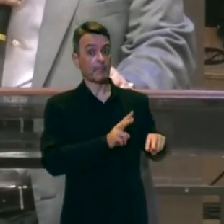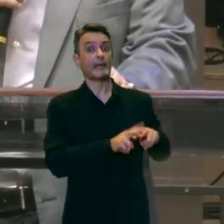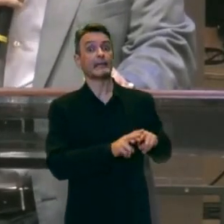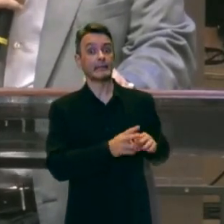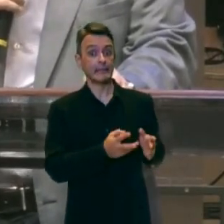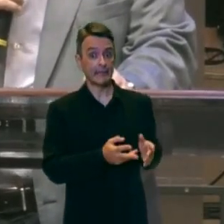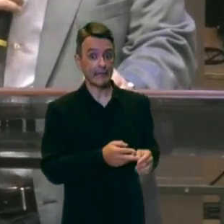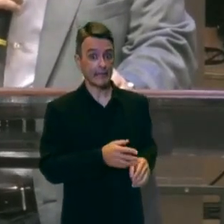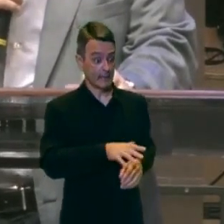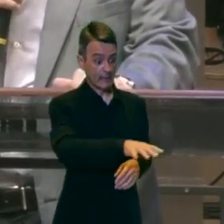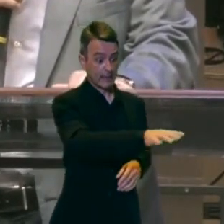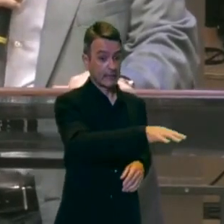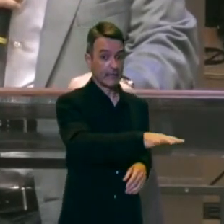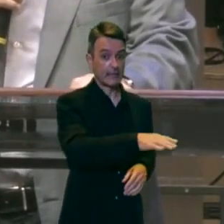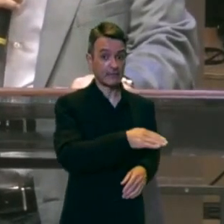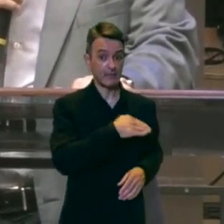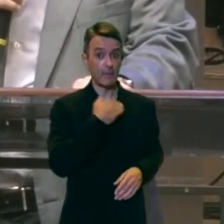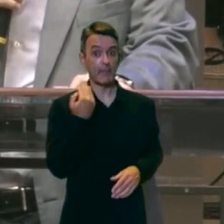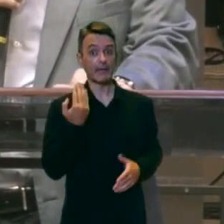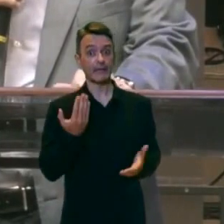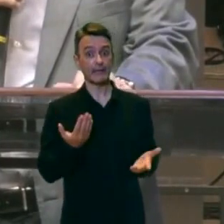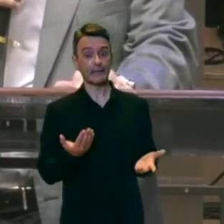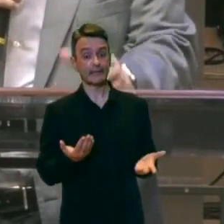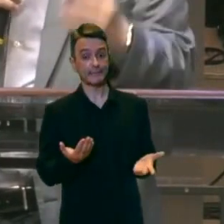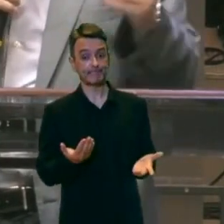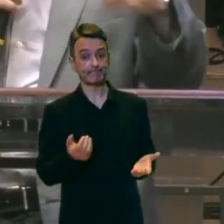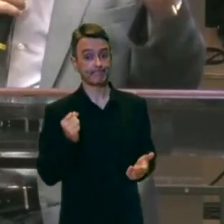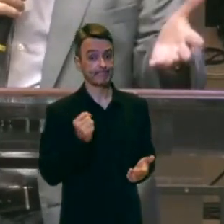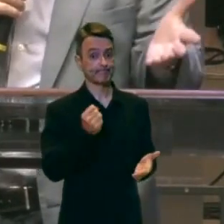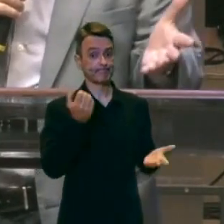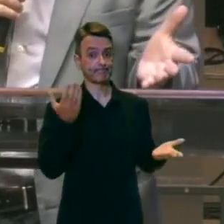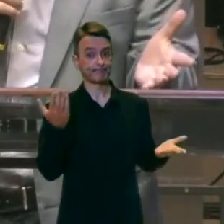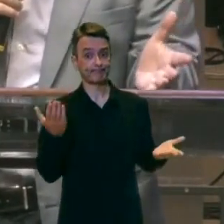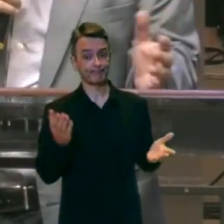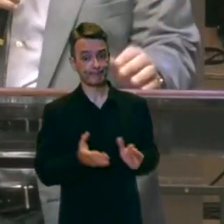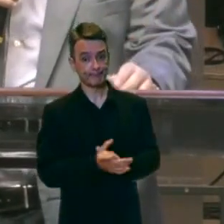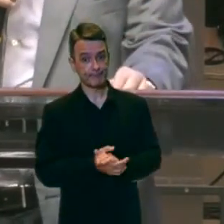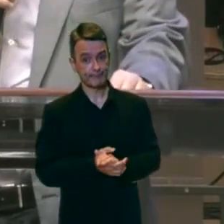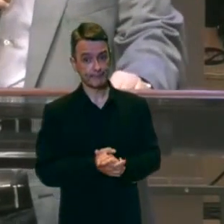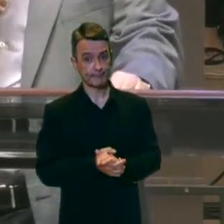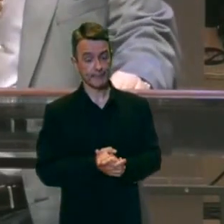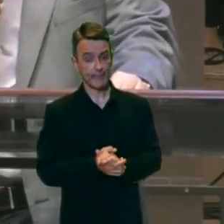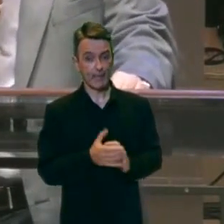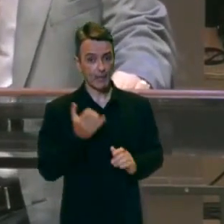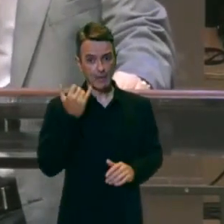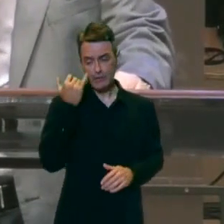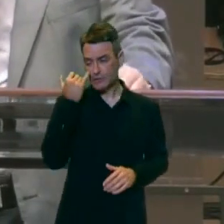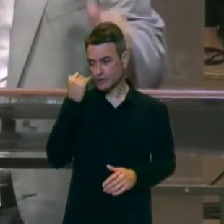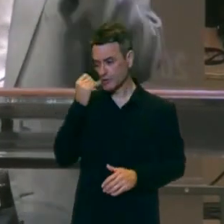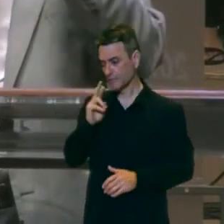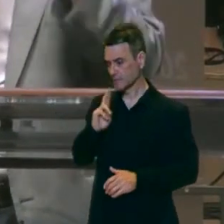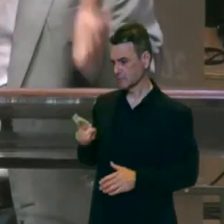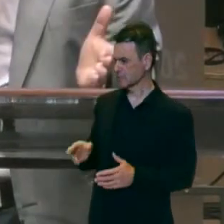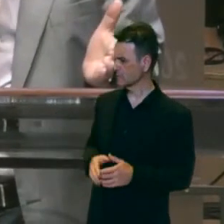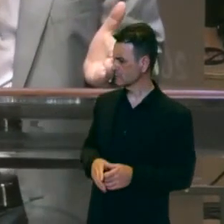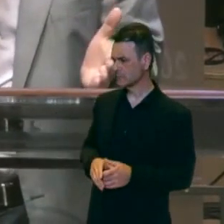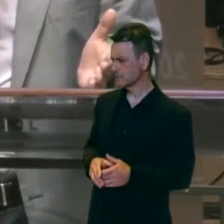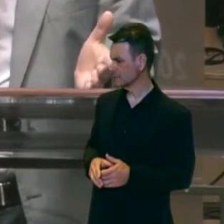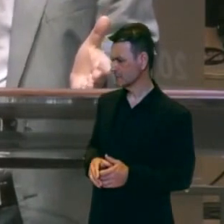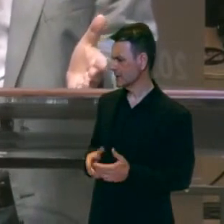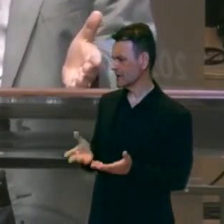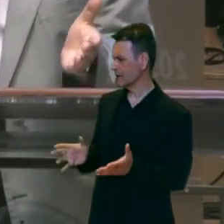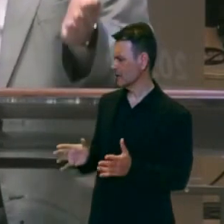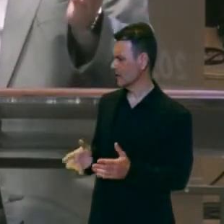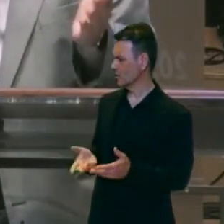e eles me matarão. E eles não entregarão, Jeremias respondeu. Obedeça